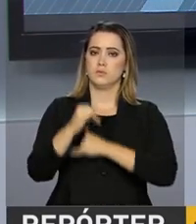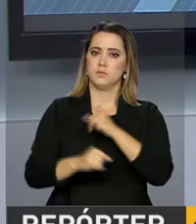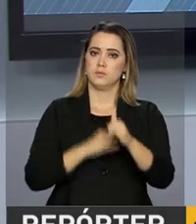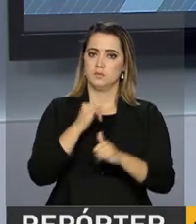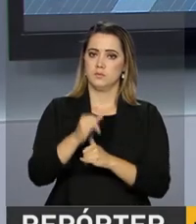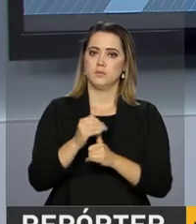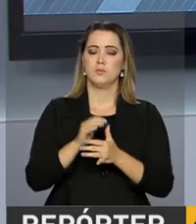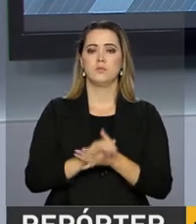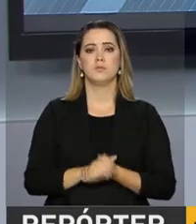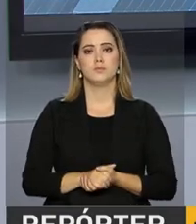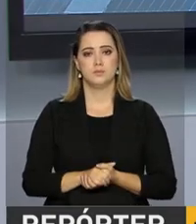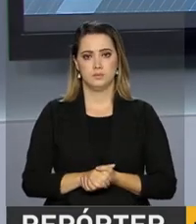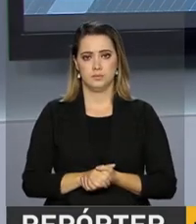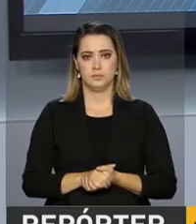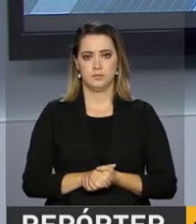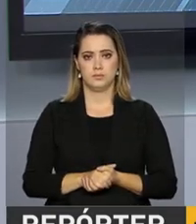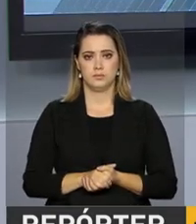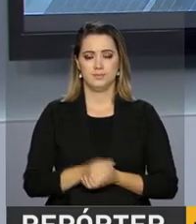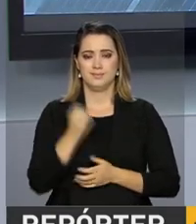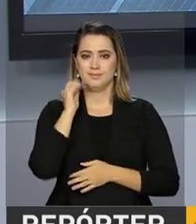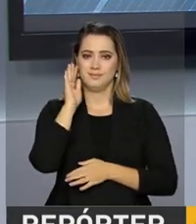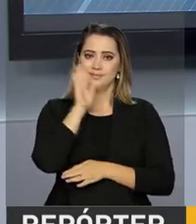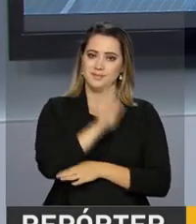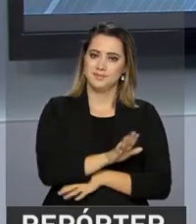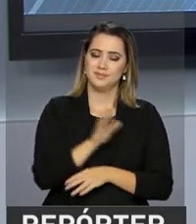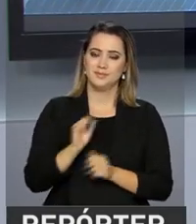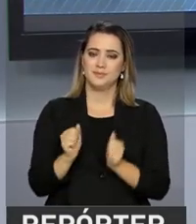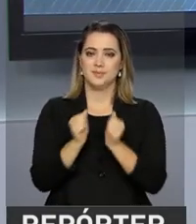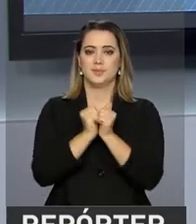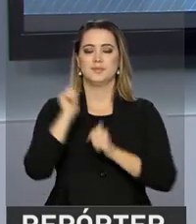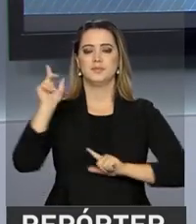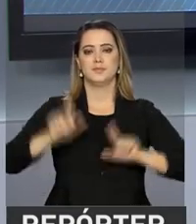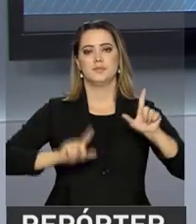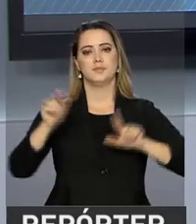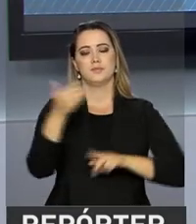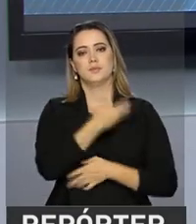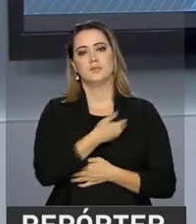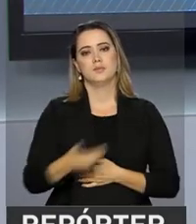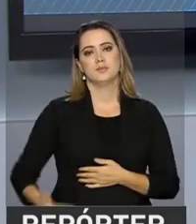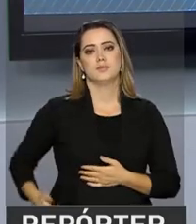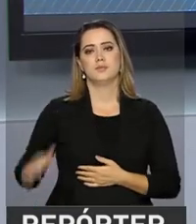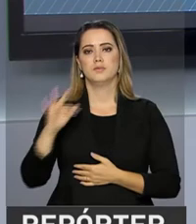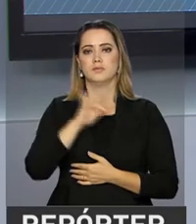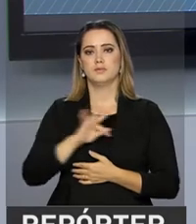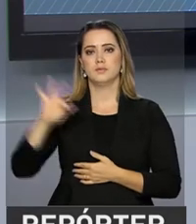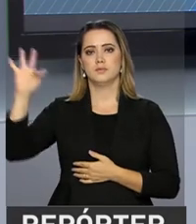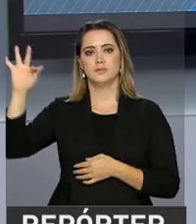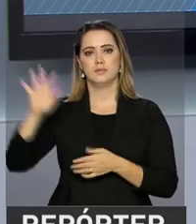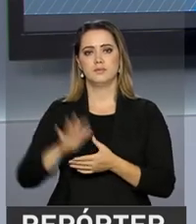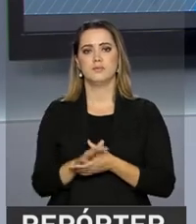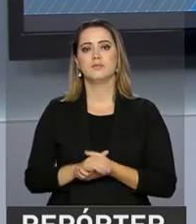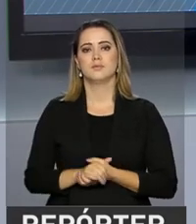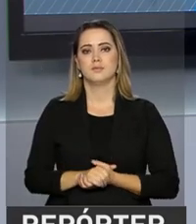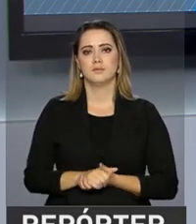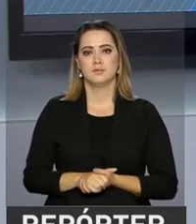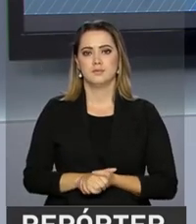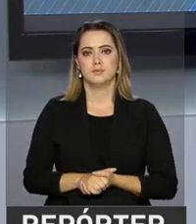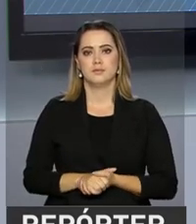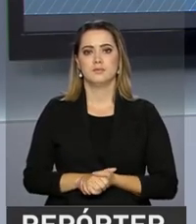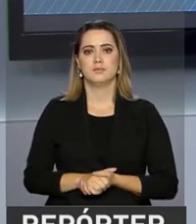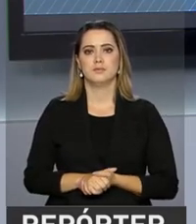está disponível na internet uma boa noite pra você continue com a gente aqui na nbr a tv do governo